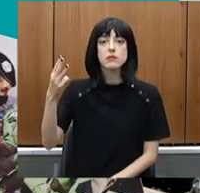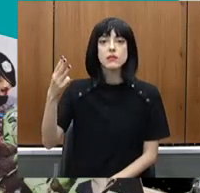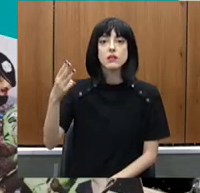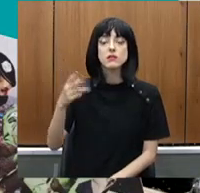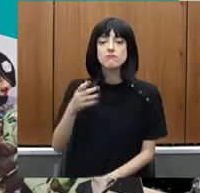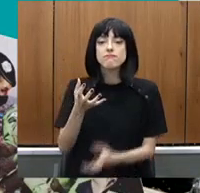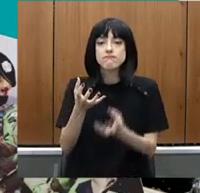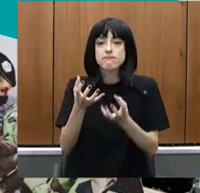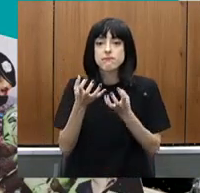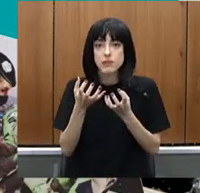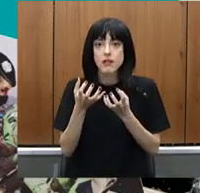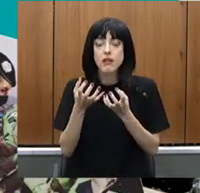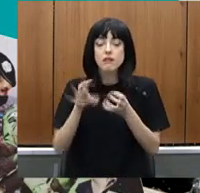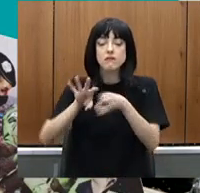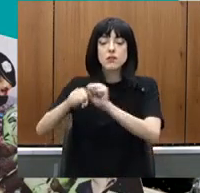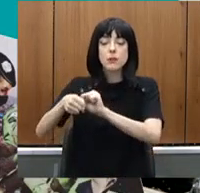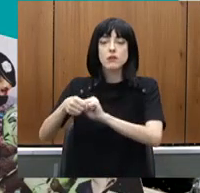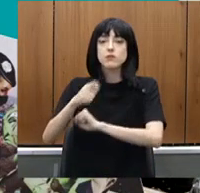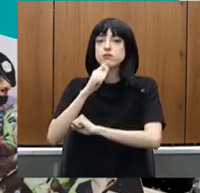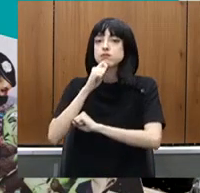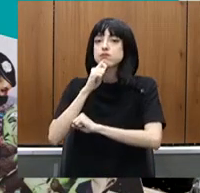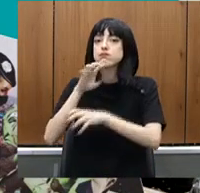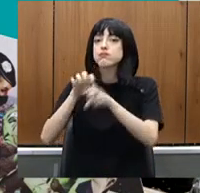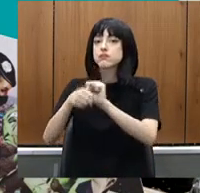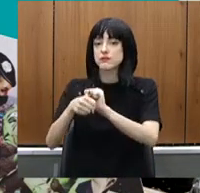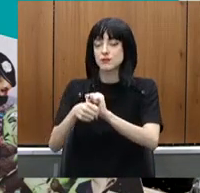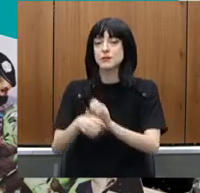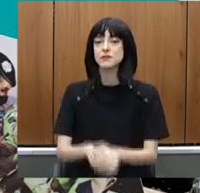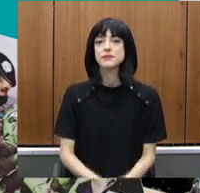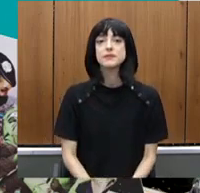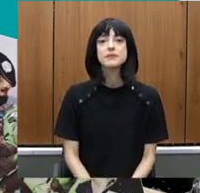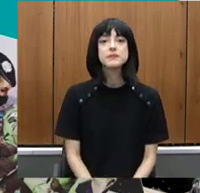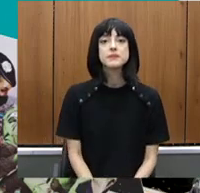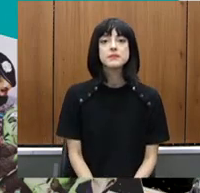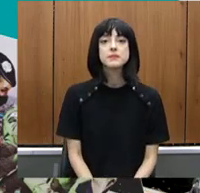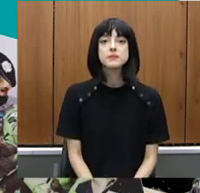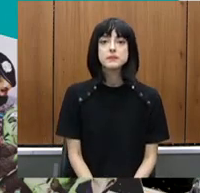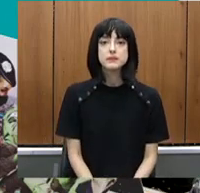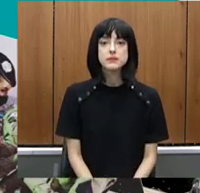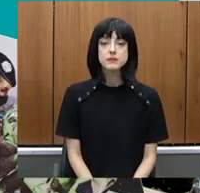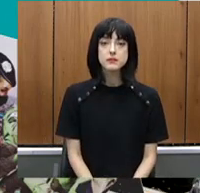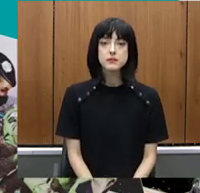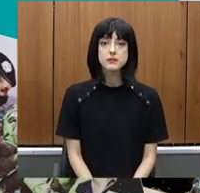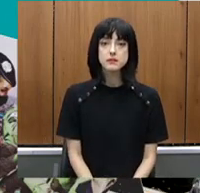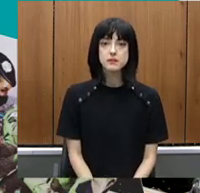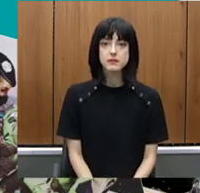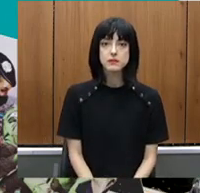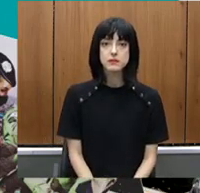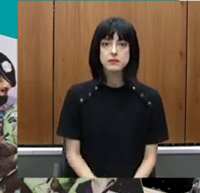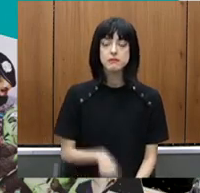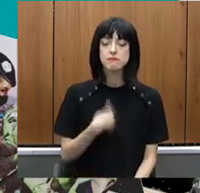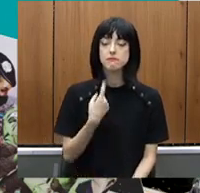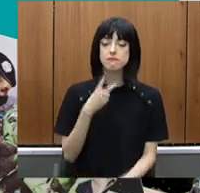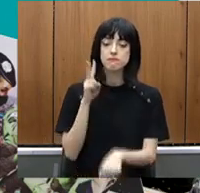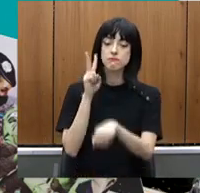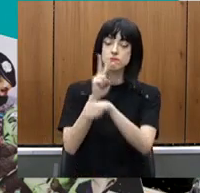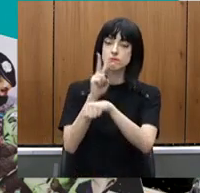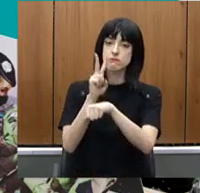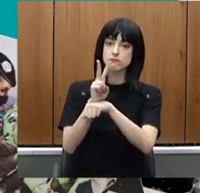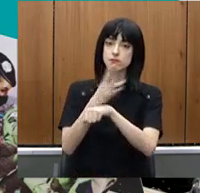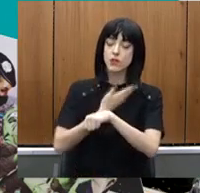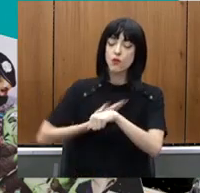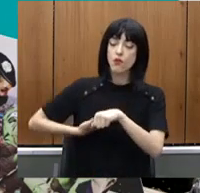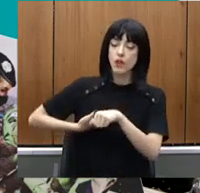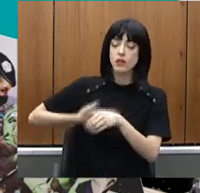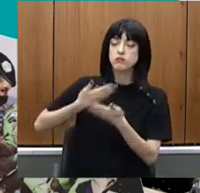as inclusões previstas que nós temos o governo né depois de muito trabalho muito estudo inclusive dessa